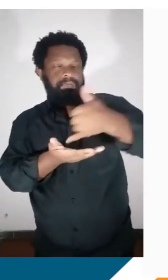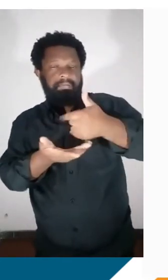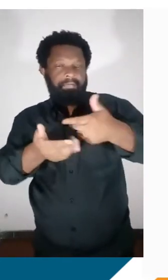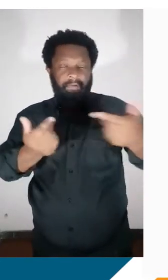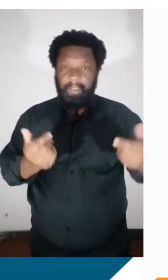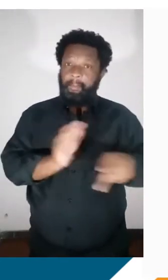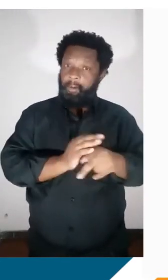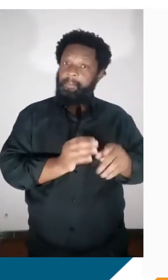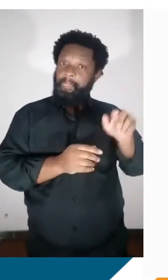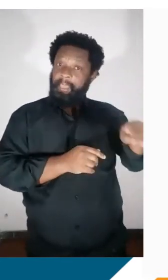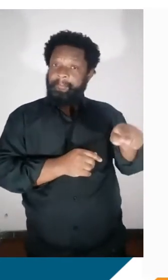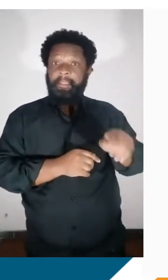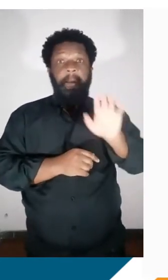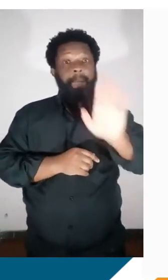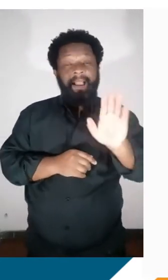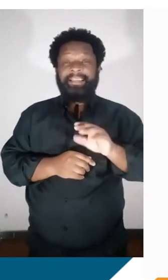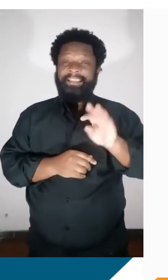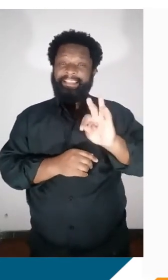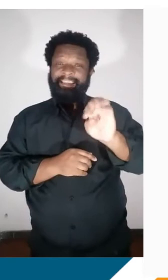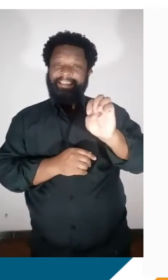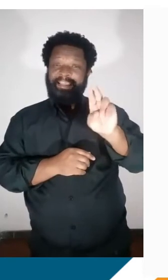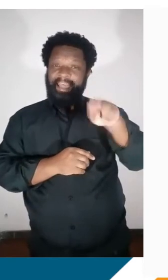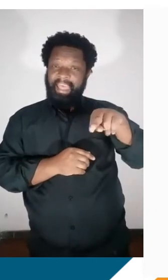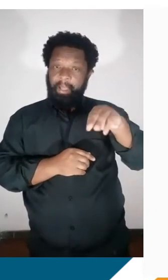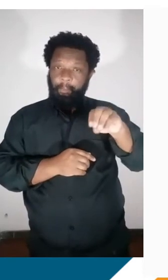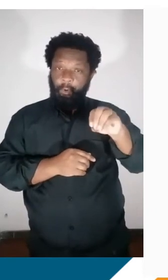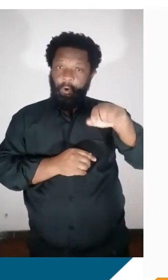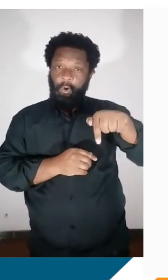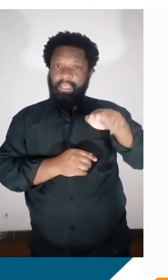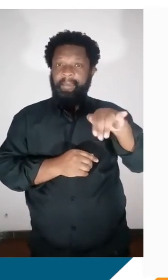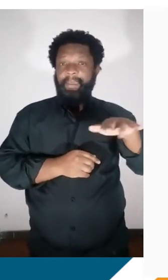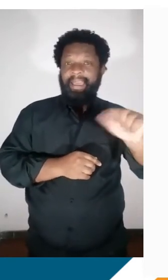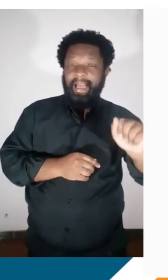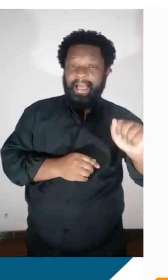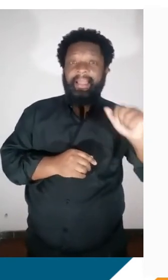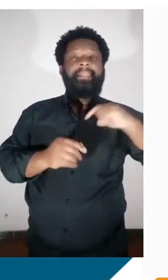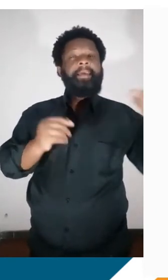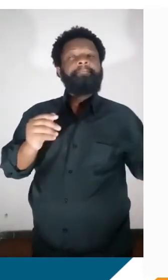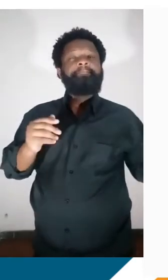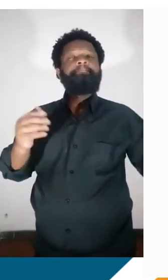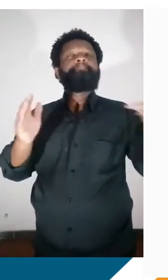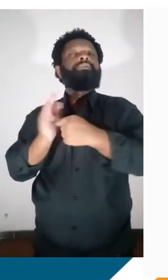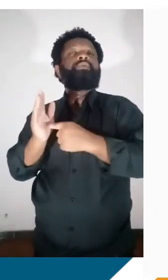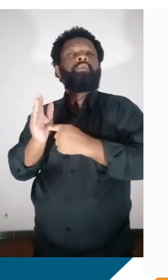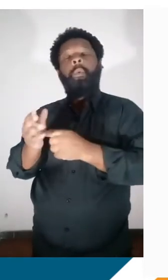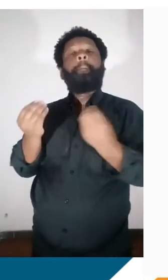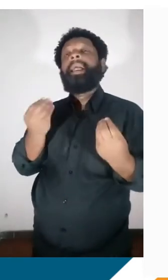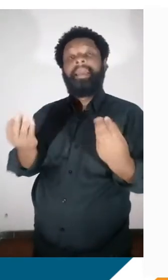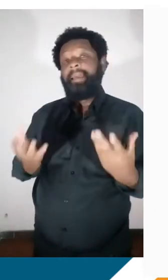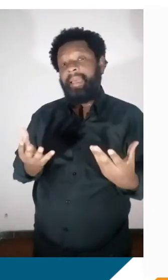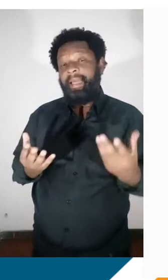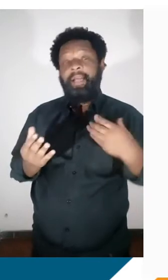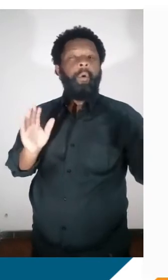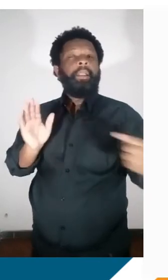combustível, né? Mas a termoquímica tem como objetivo, eu estou olhando aqui para a parte mais específica da termoquímica